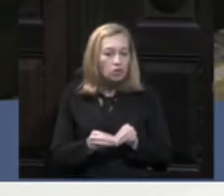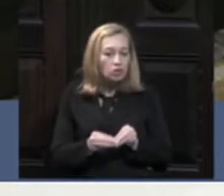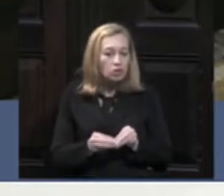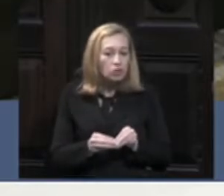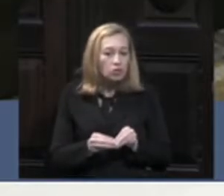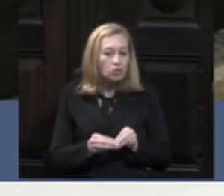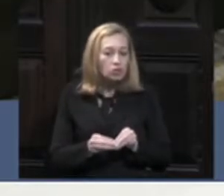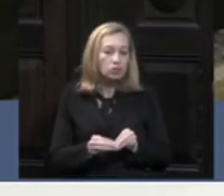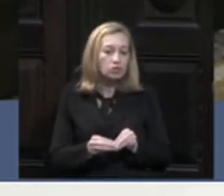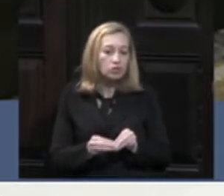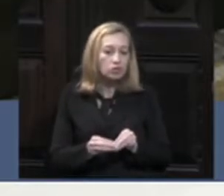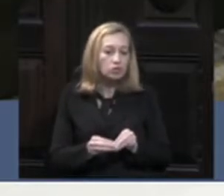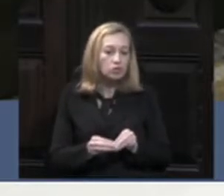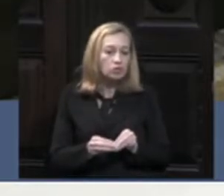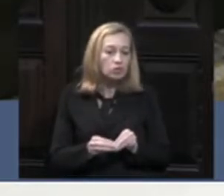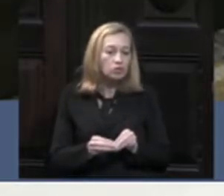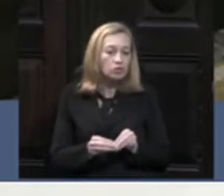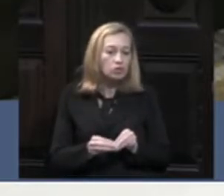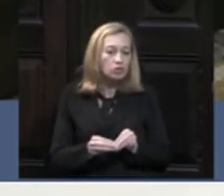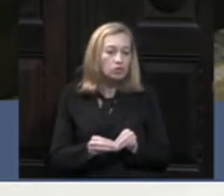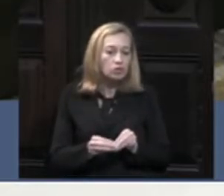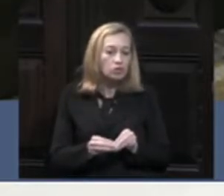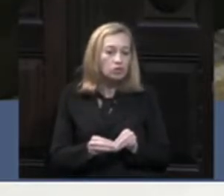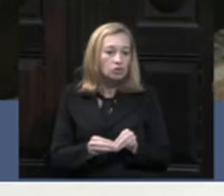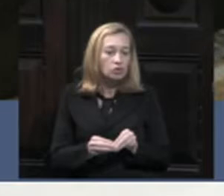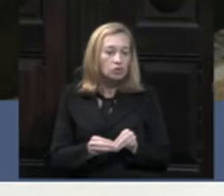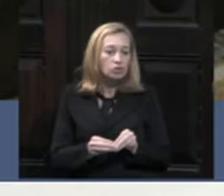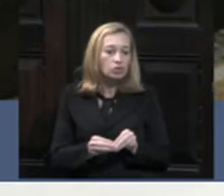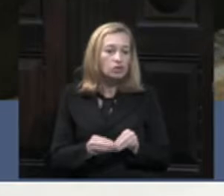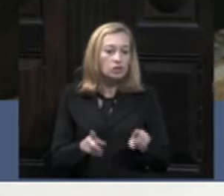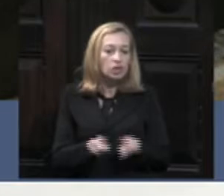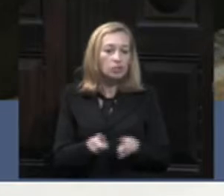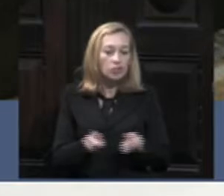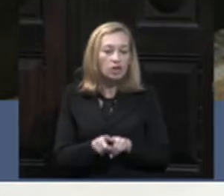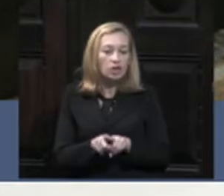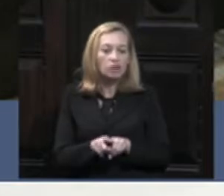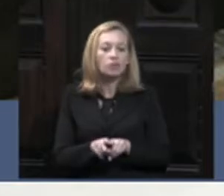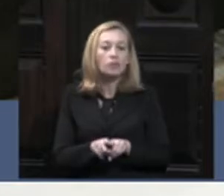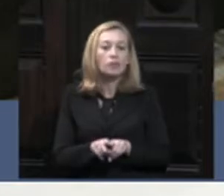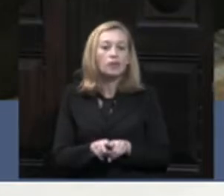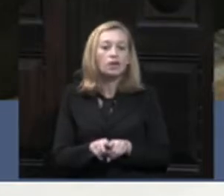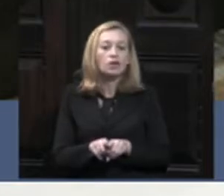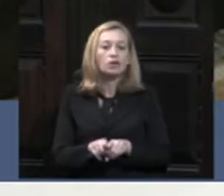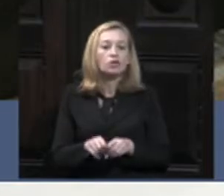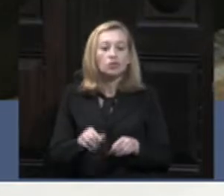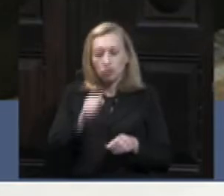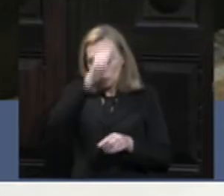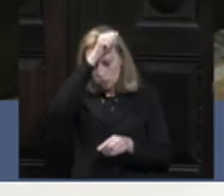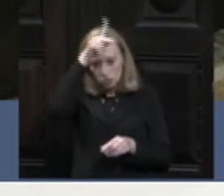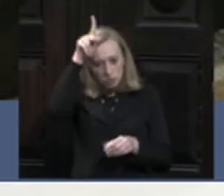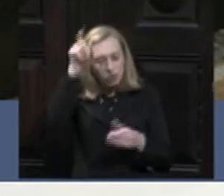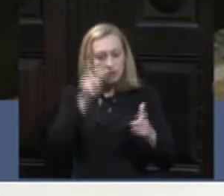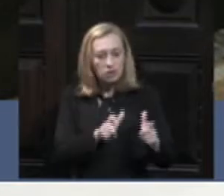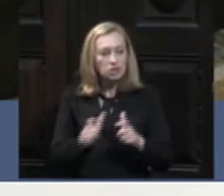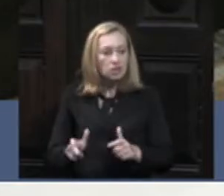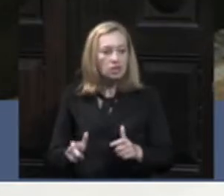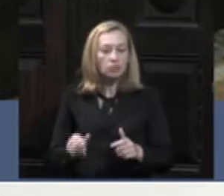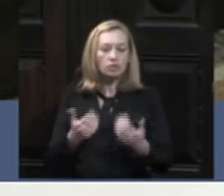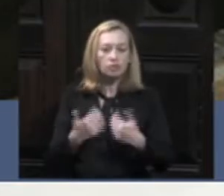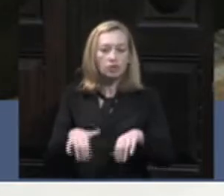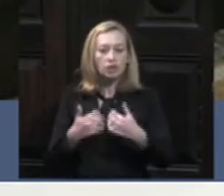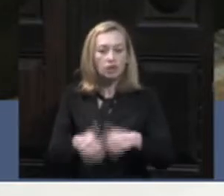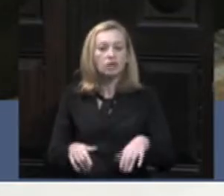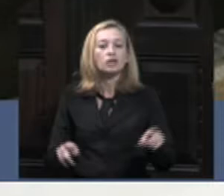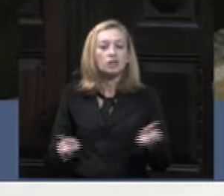ao mesmo o município de Petrópolis. Então, assim, posto, senhor presidente,